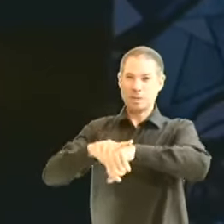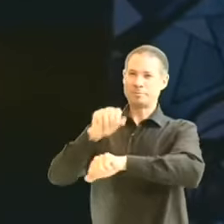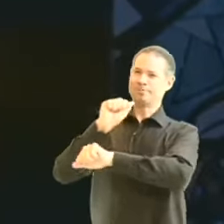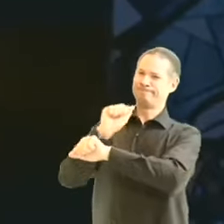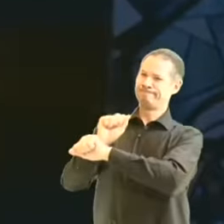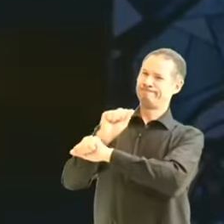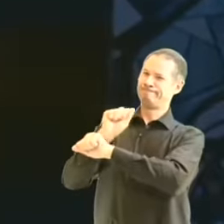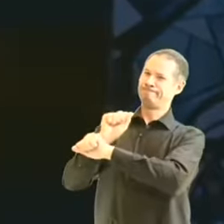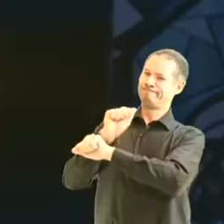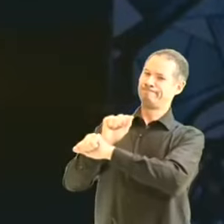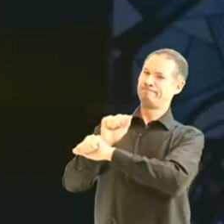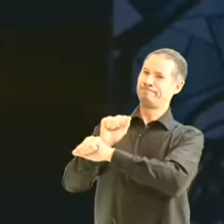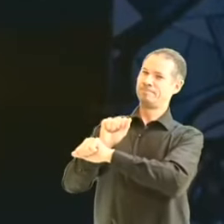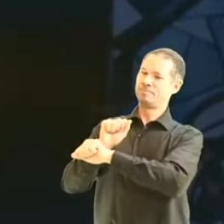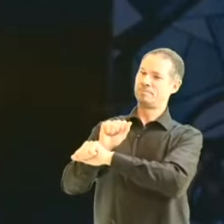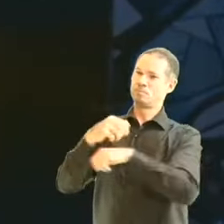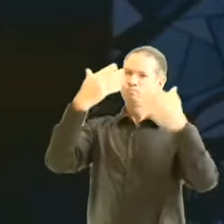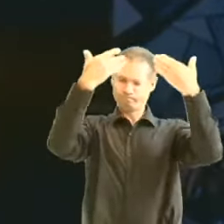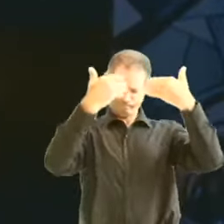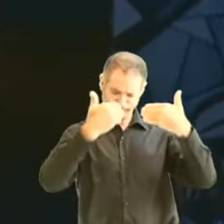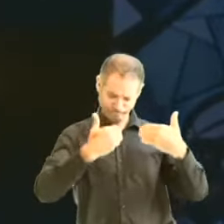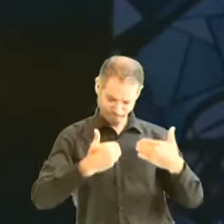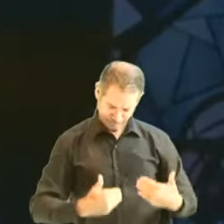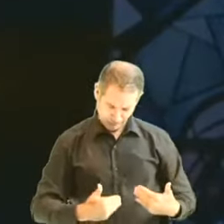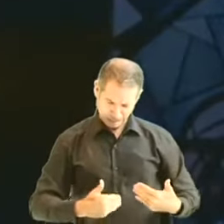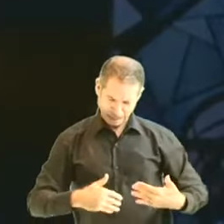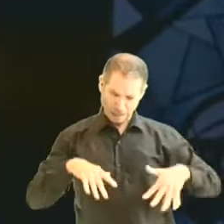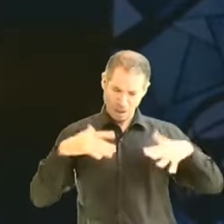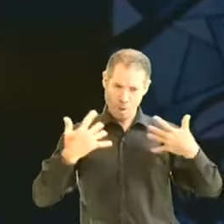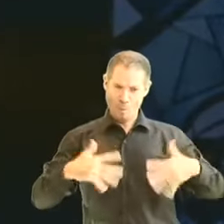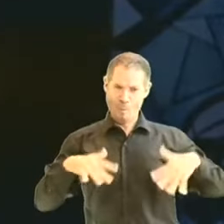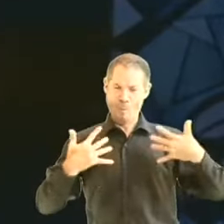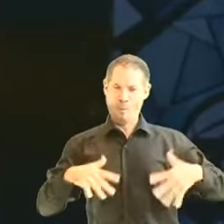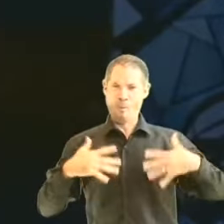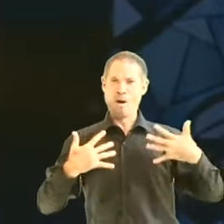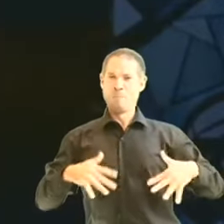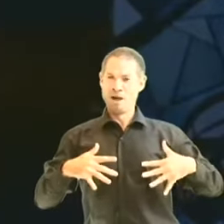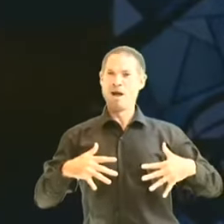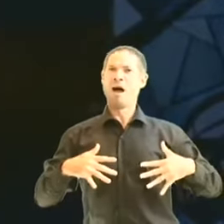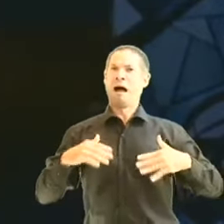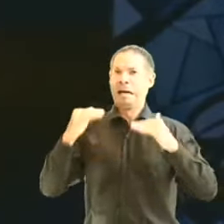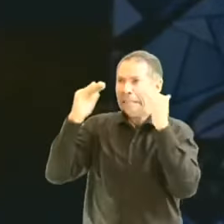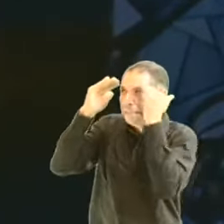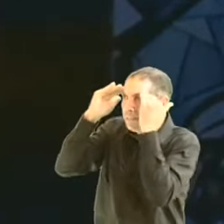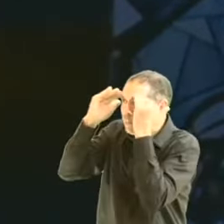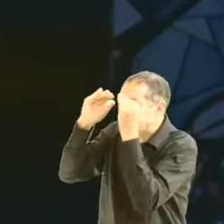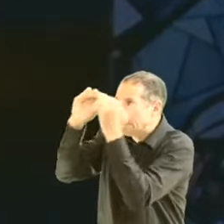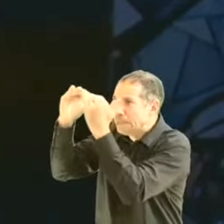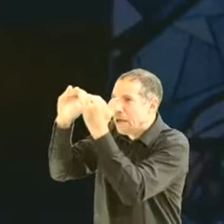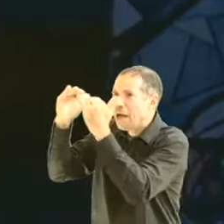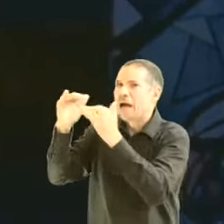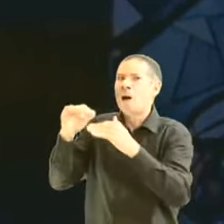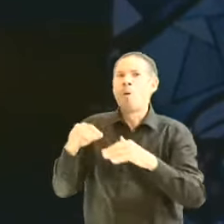espera me fará tremer e temer.